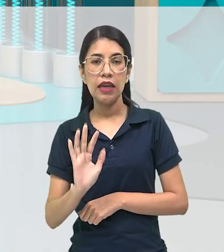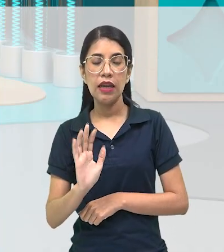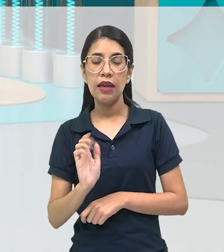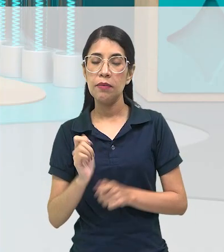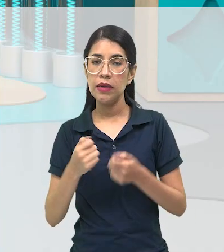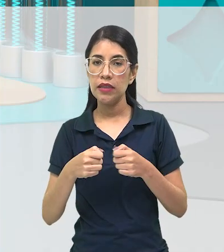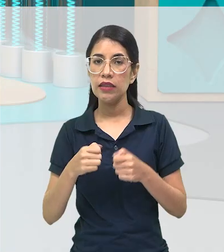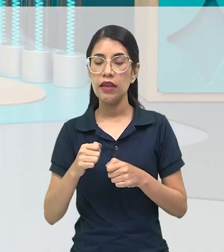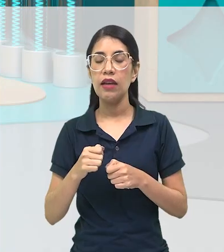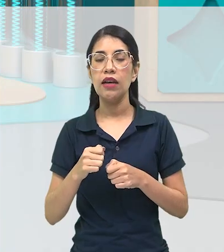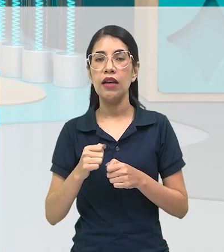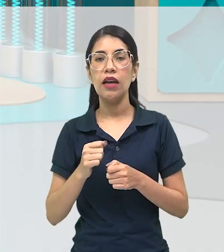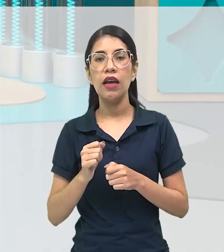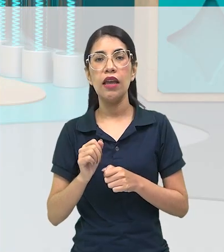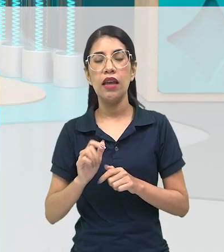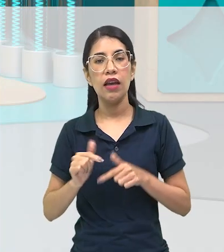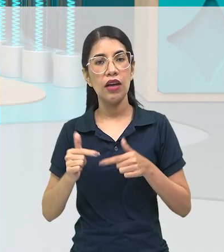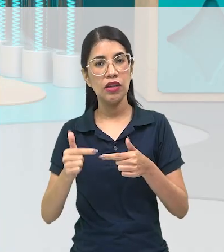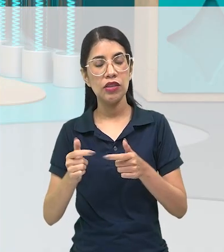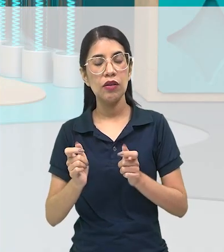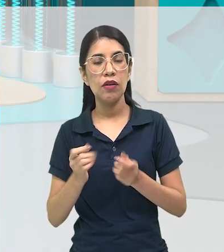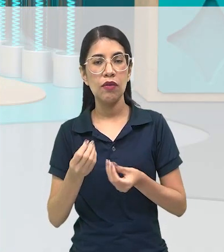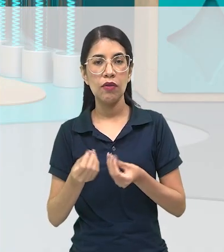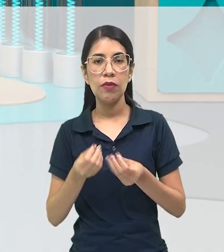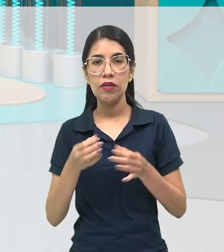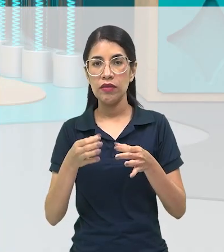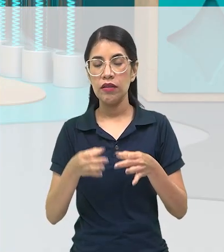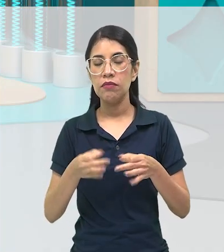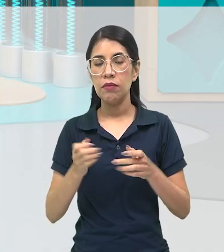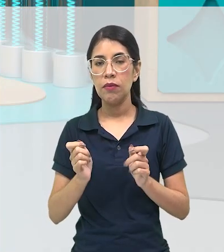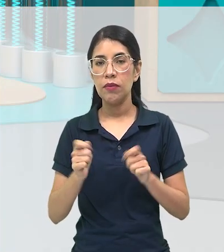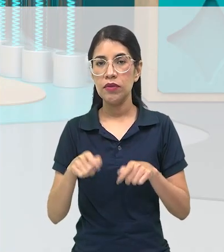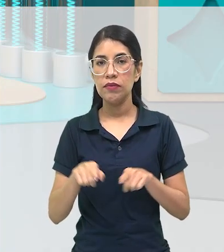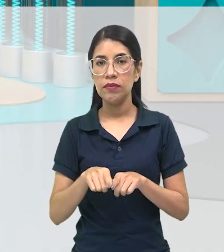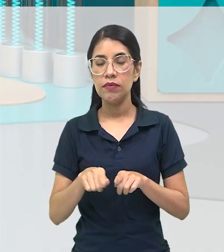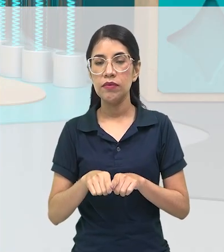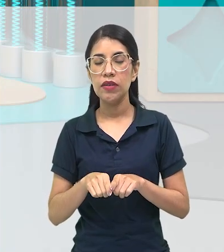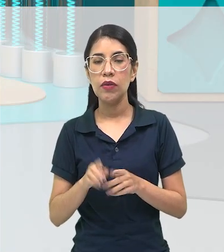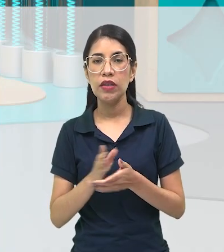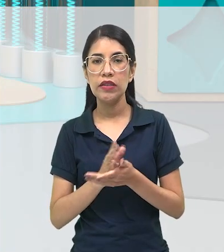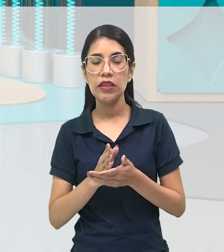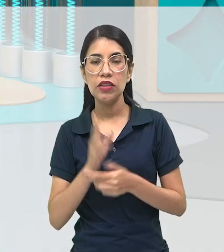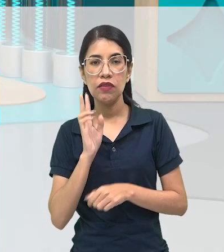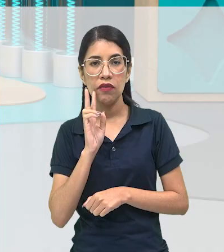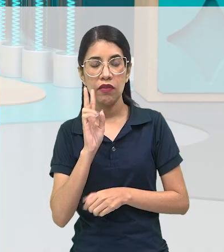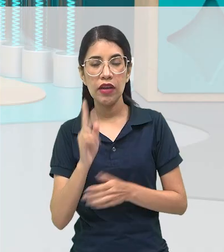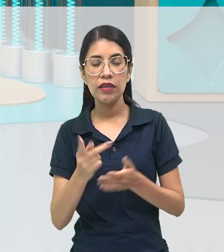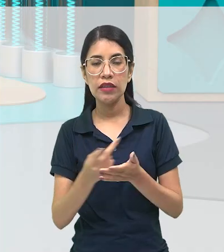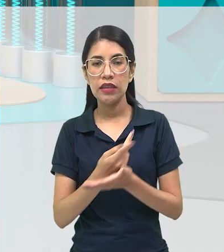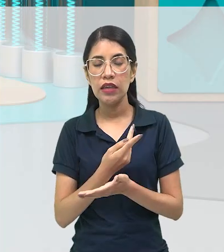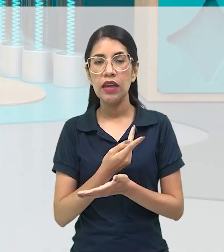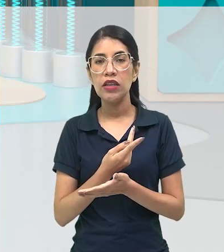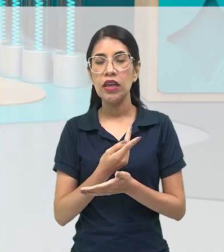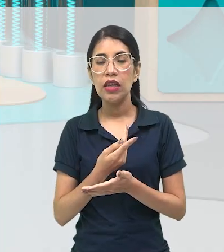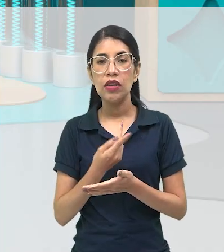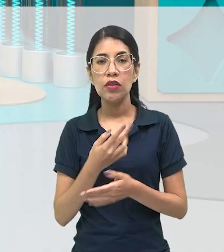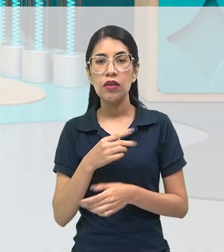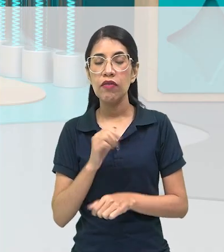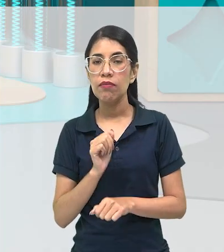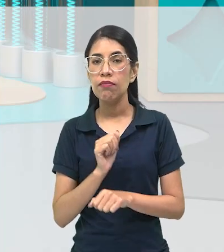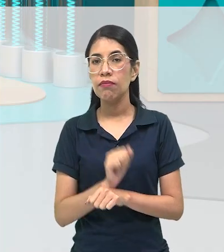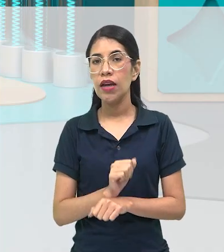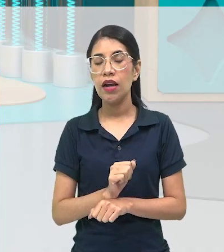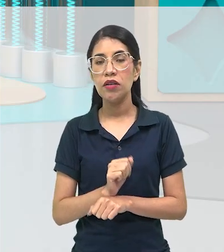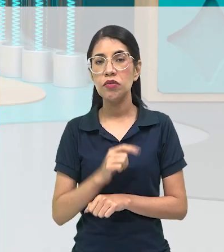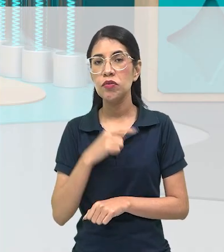caso aconteça, vocês saibam como proceder. Então, muitas vezes a gente vê os acidentes acontecendo e ficamos